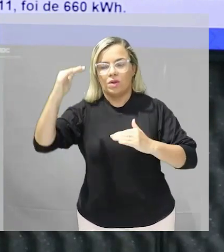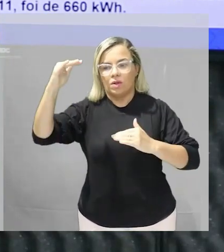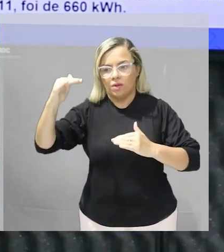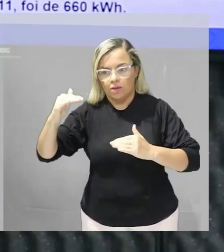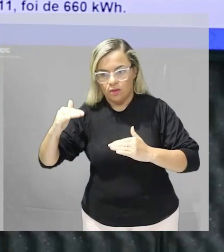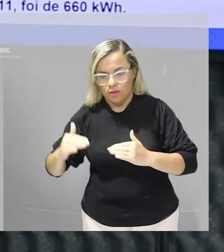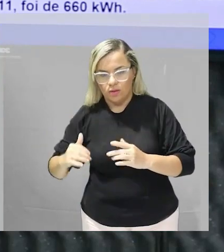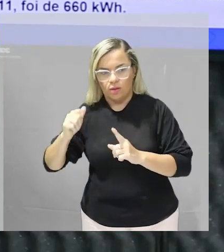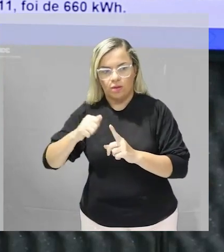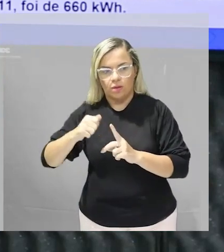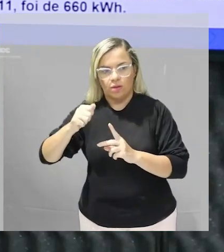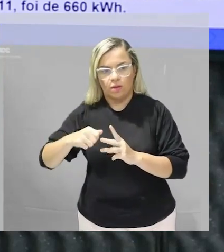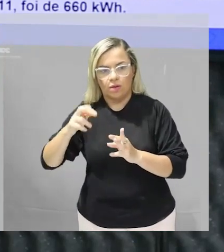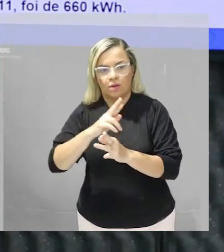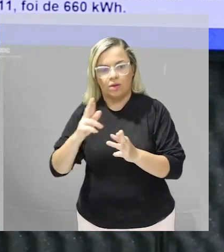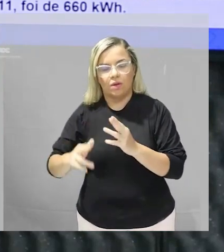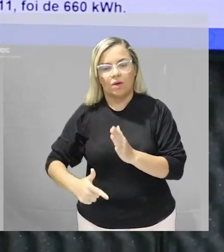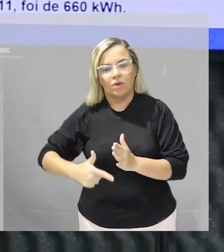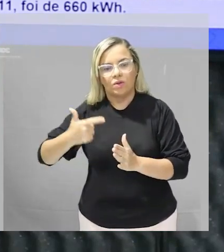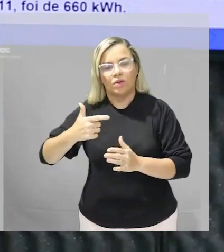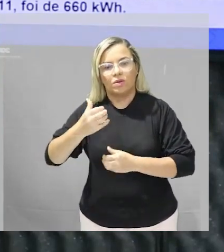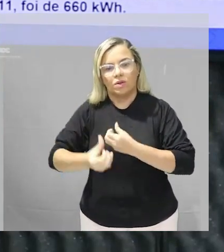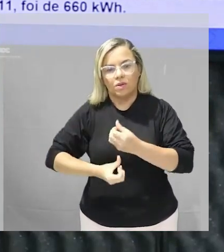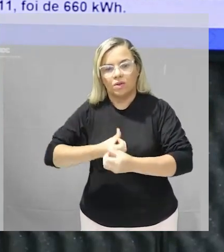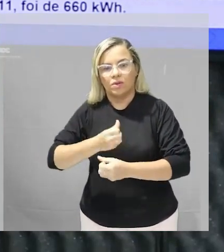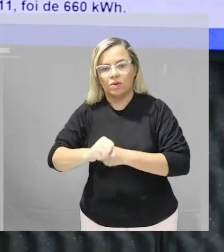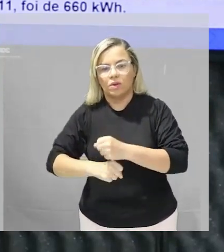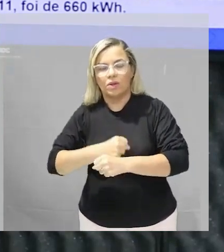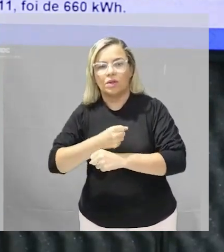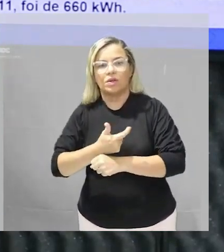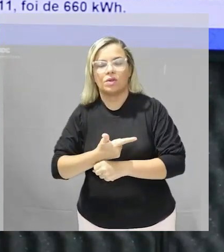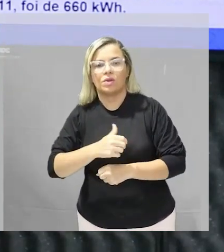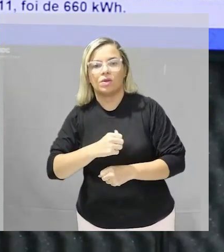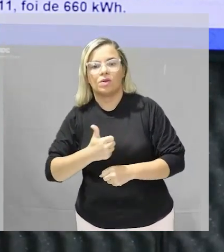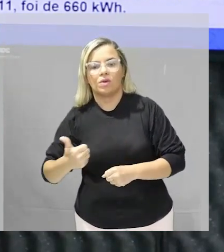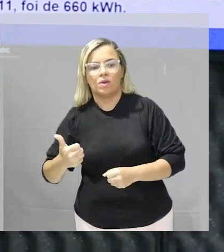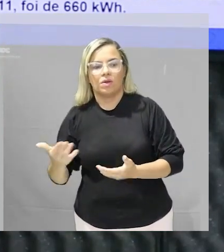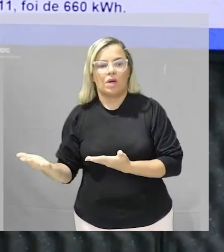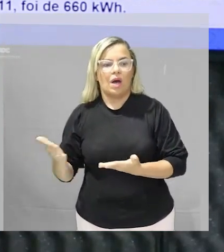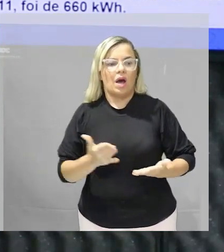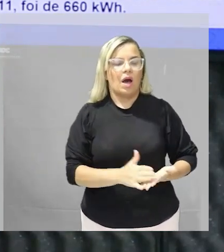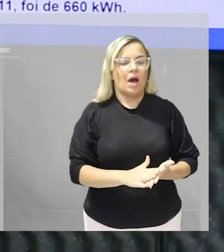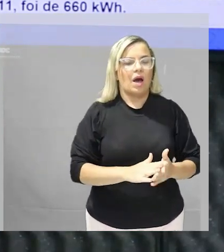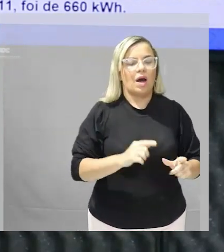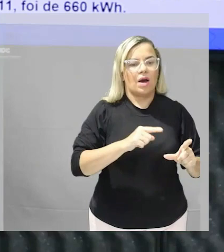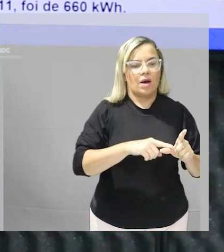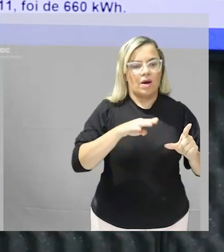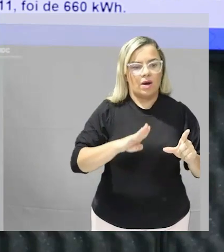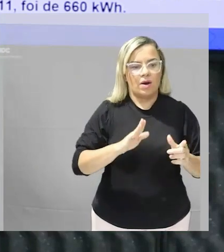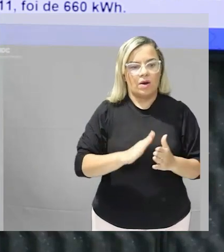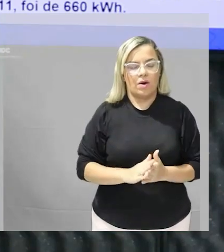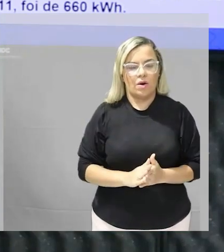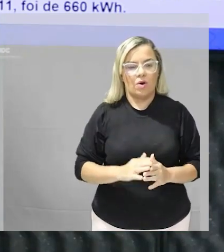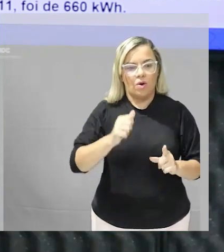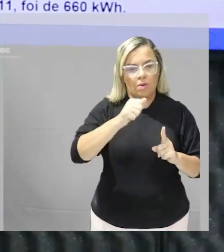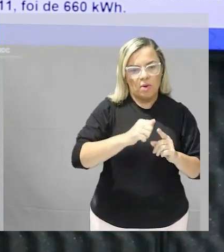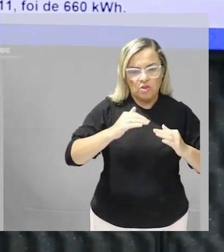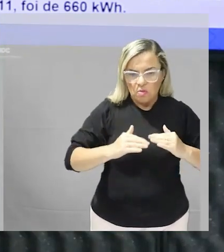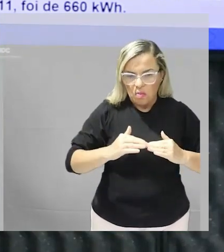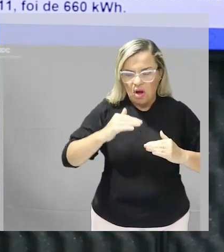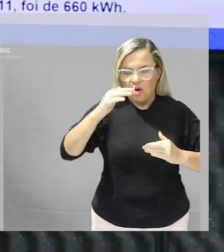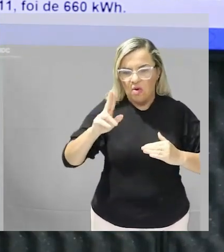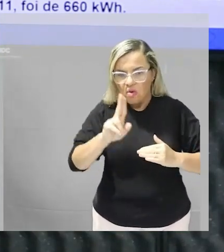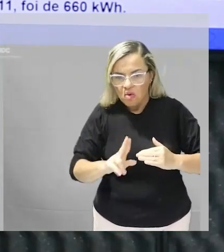decrescente nos meses relativos ao segundo semestre de 2011 letra b o mês de maior consumo